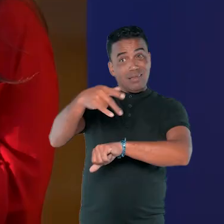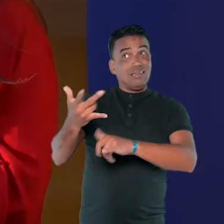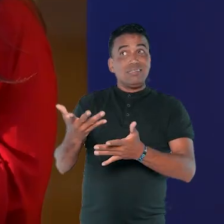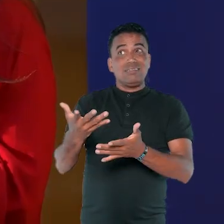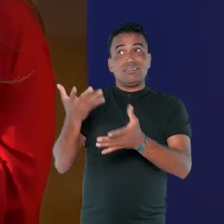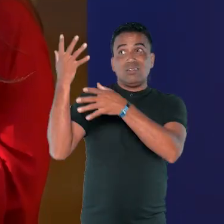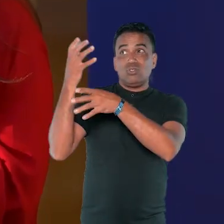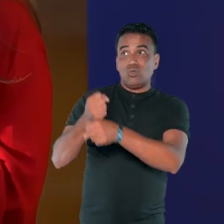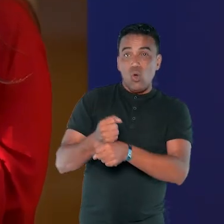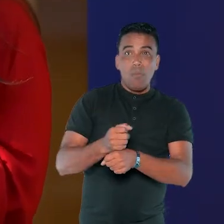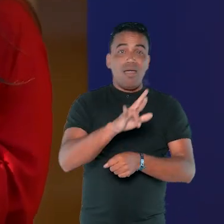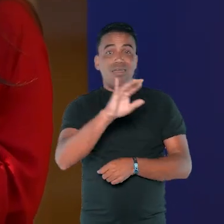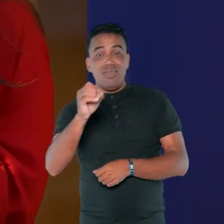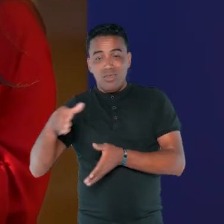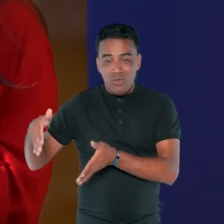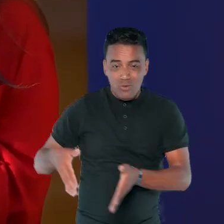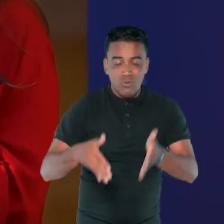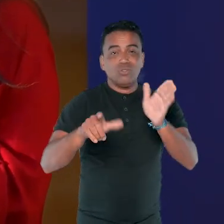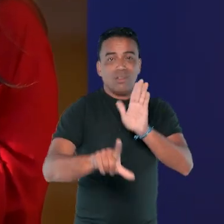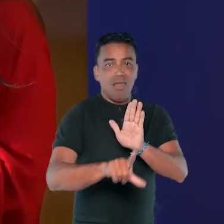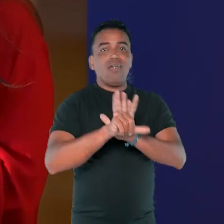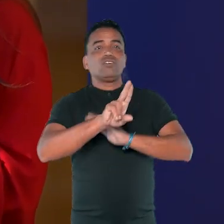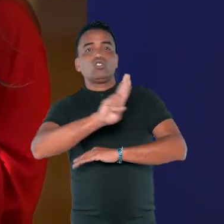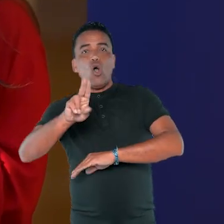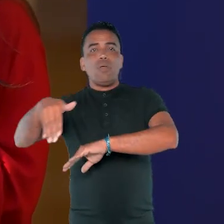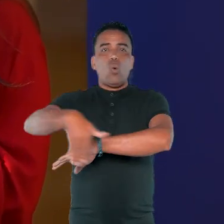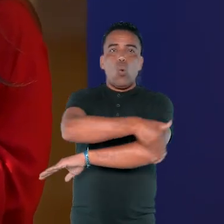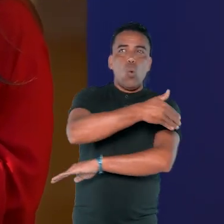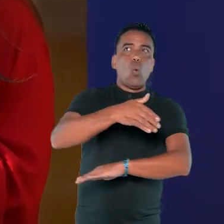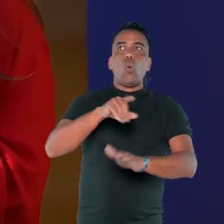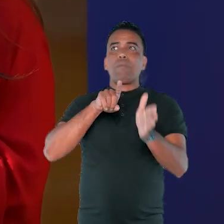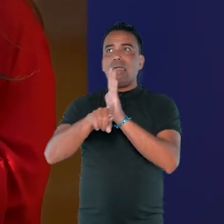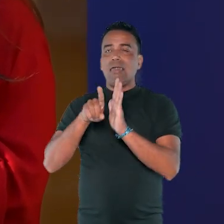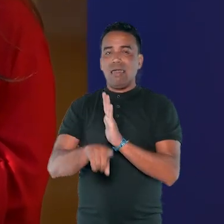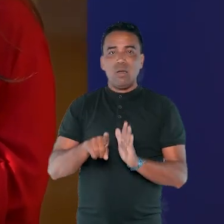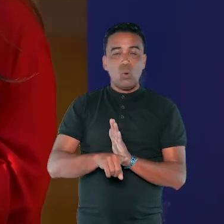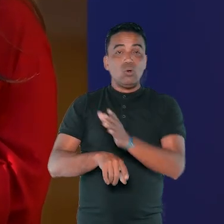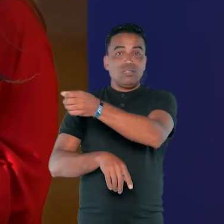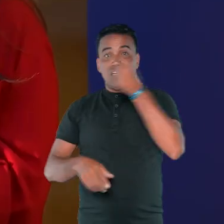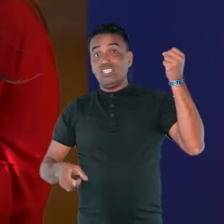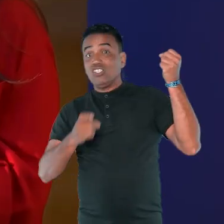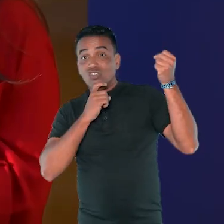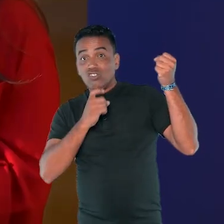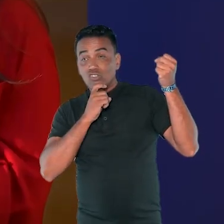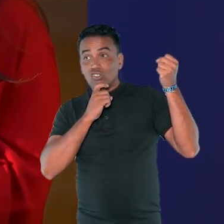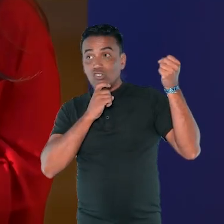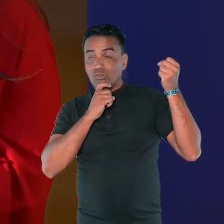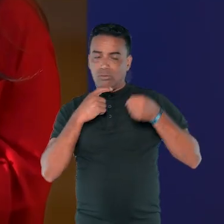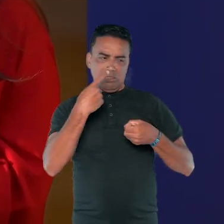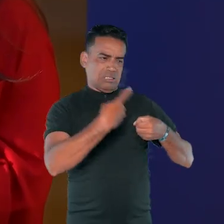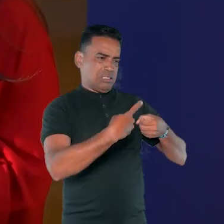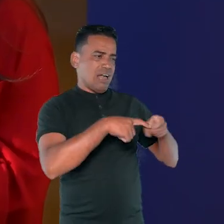de rios, leis, nomes de ruas, questionários e geladeiras, e a cidade do interior não é